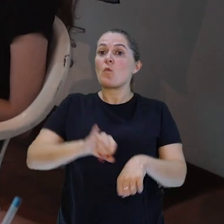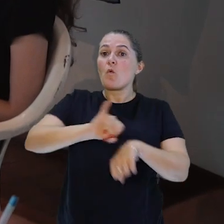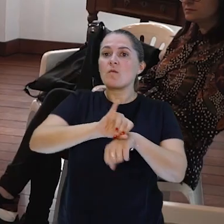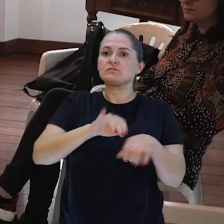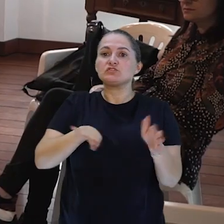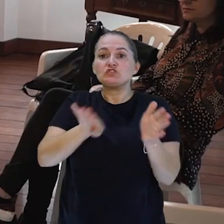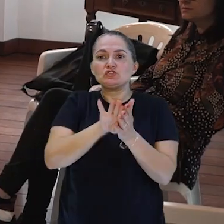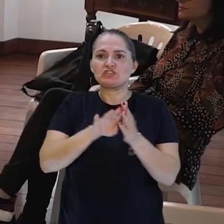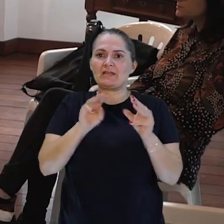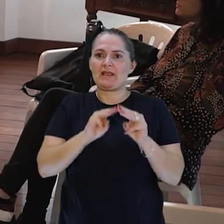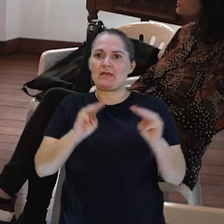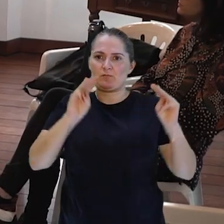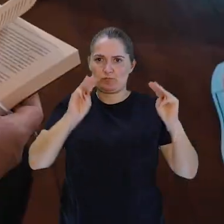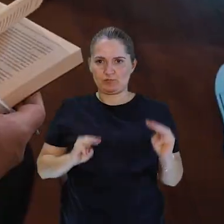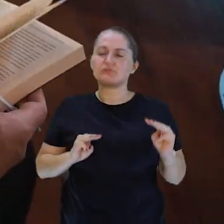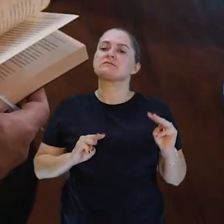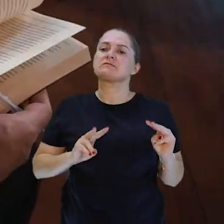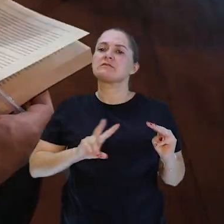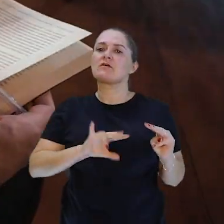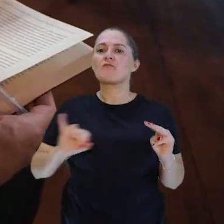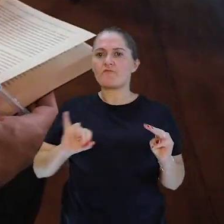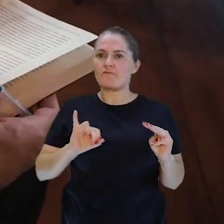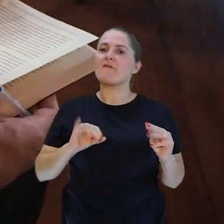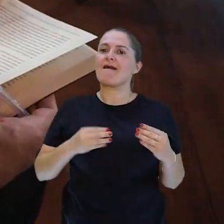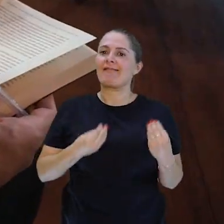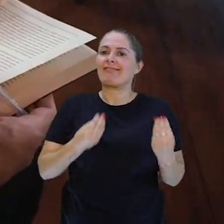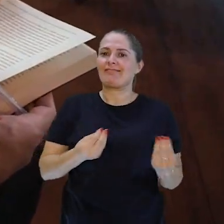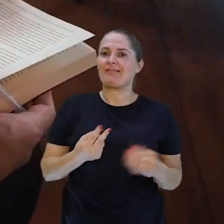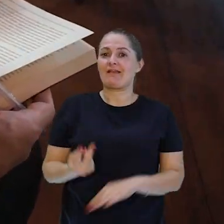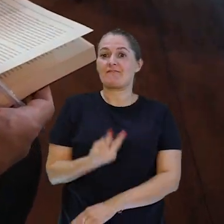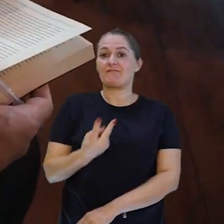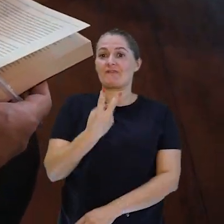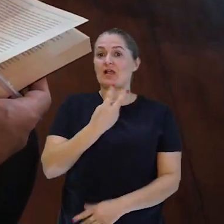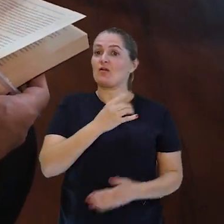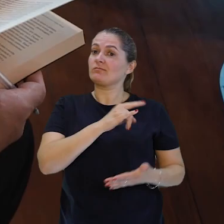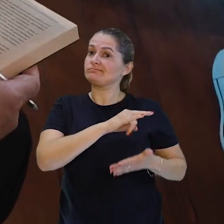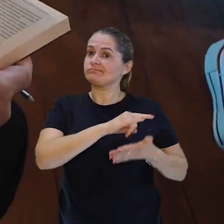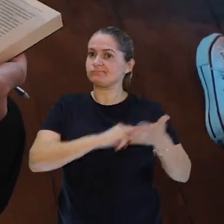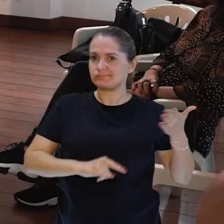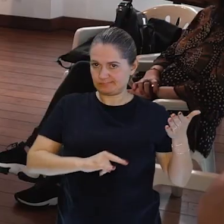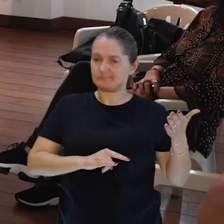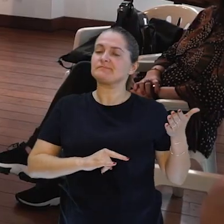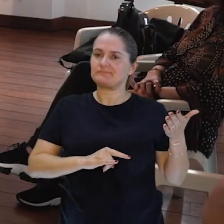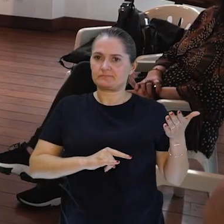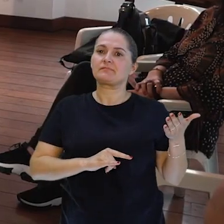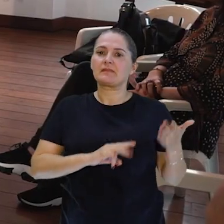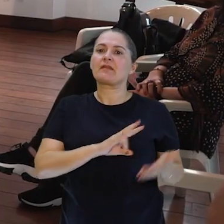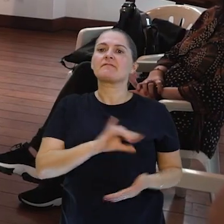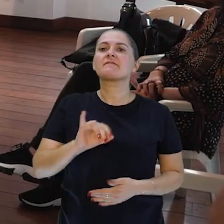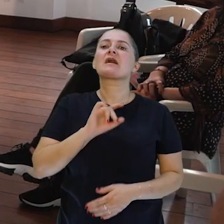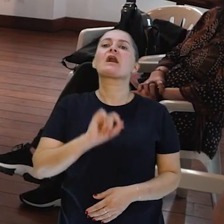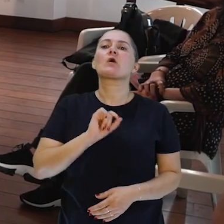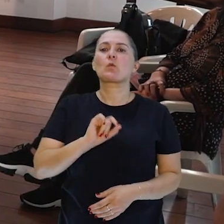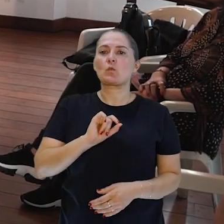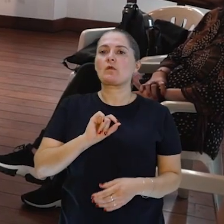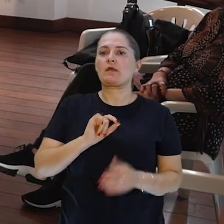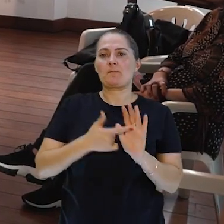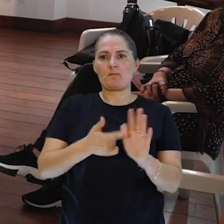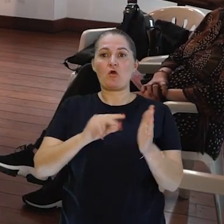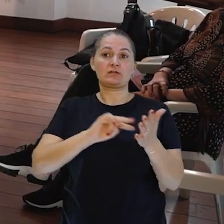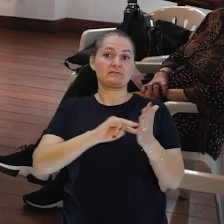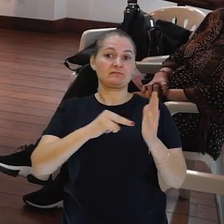Quando o objeto ele chega no museu, ele vai receber um valor documental. Então ele vai ter